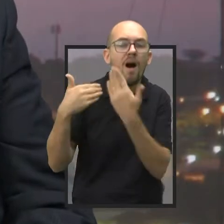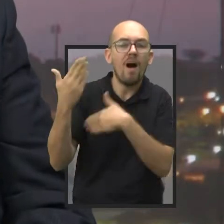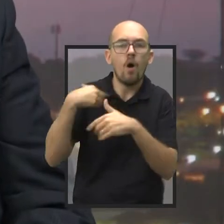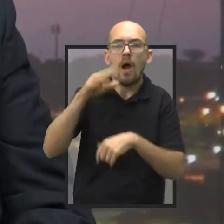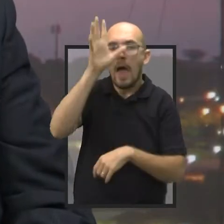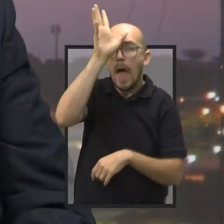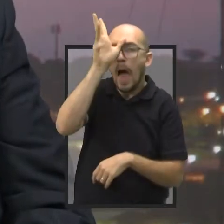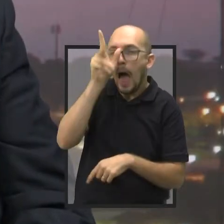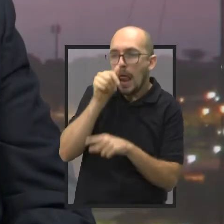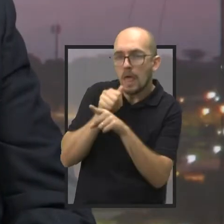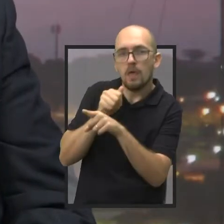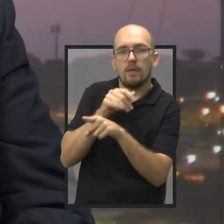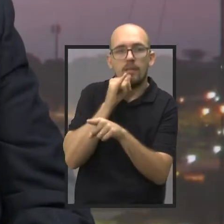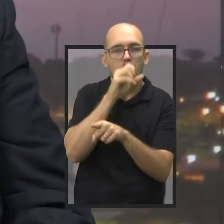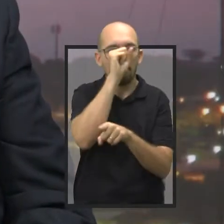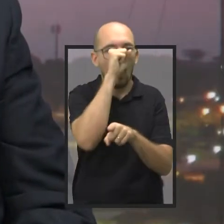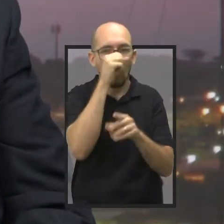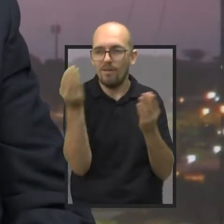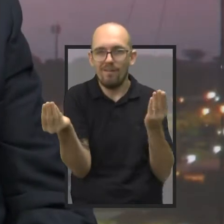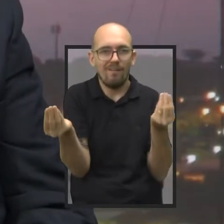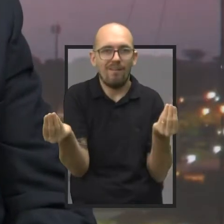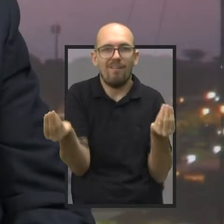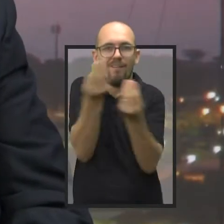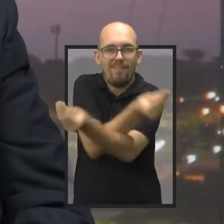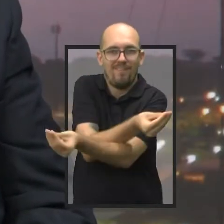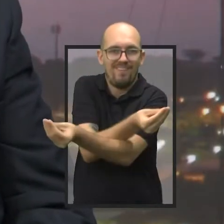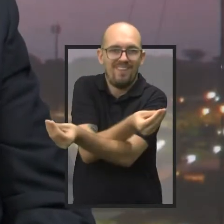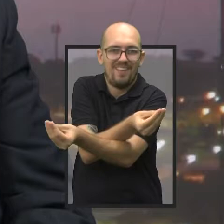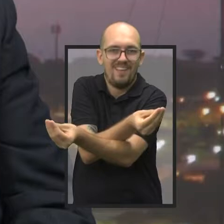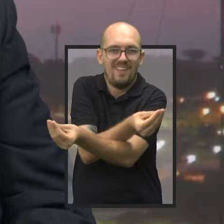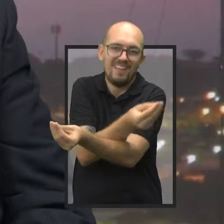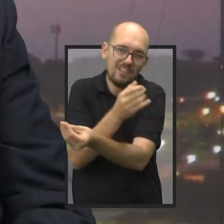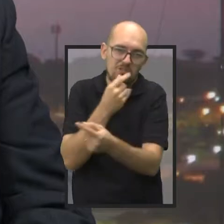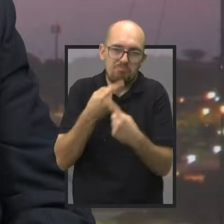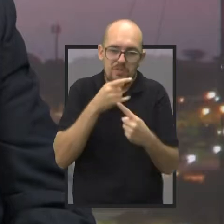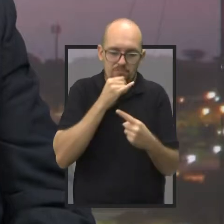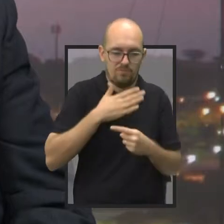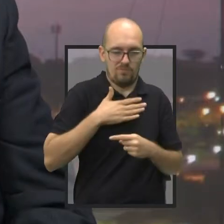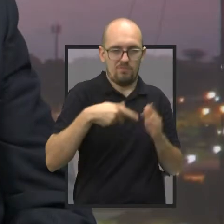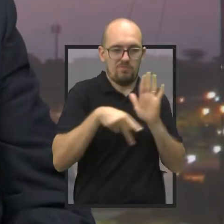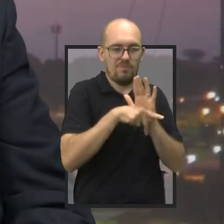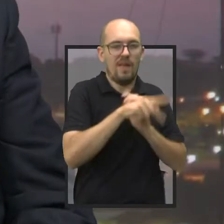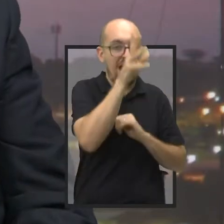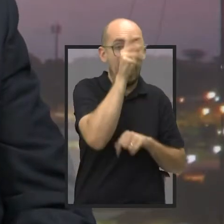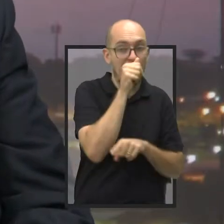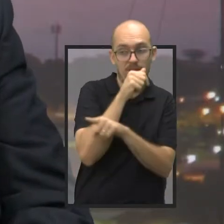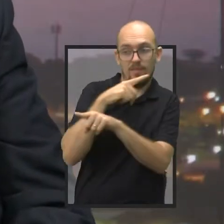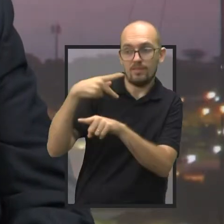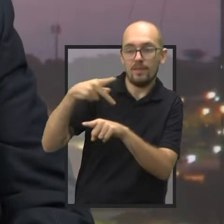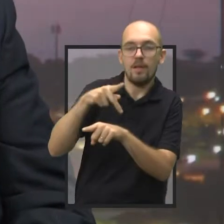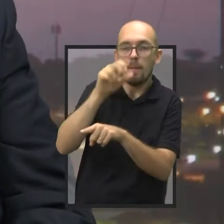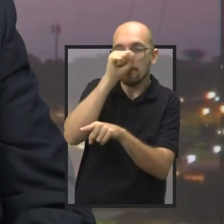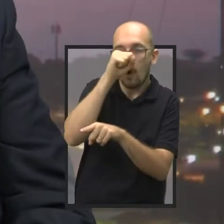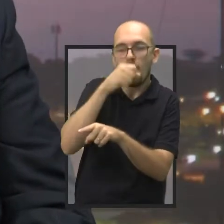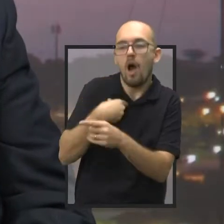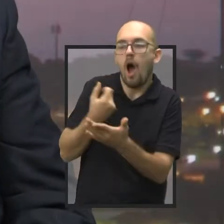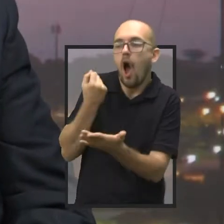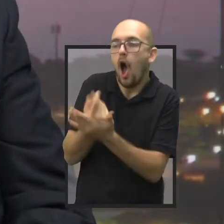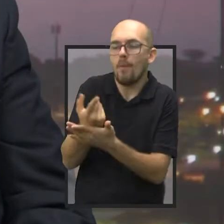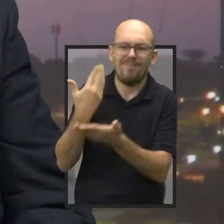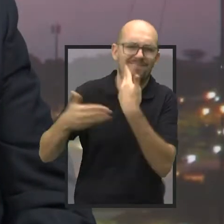escambo. E aí então se trocava os produtos, ainda não havia a cunhagem de moeda no